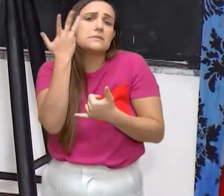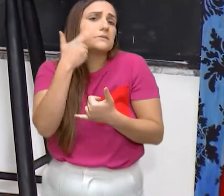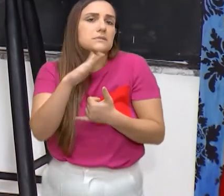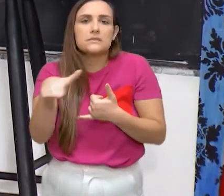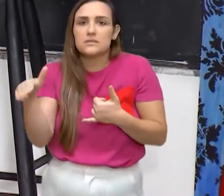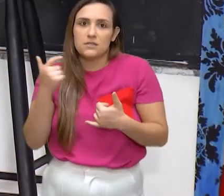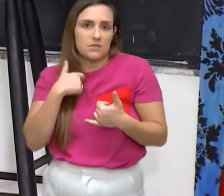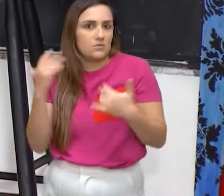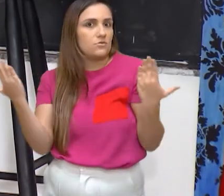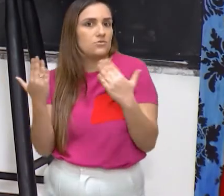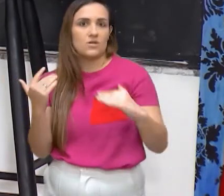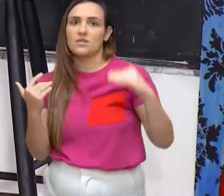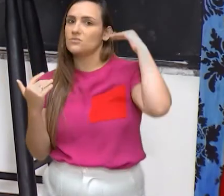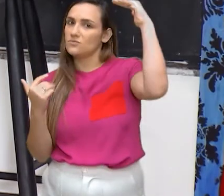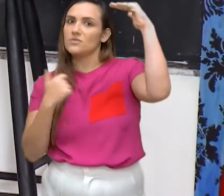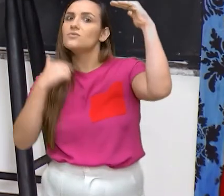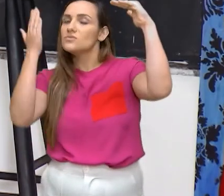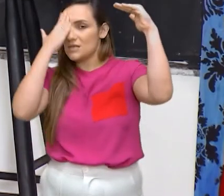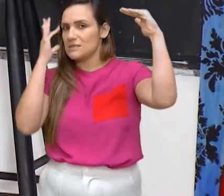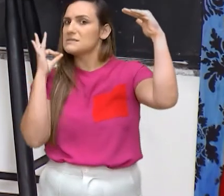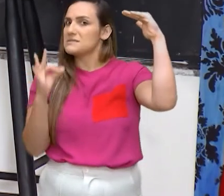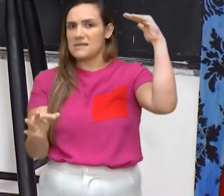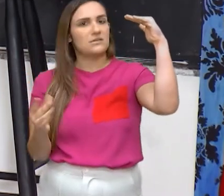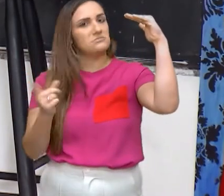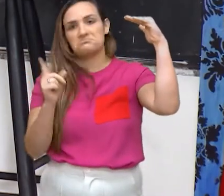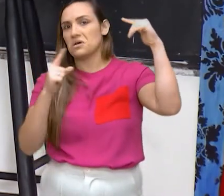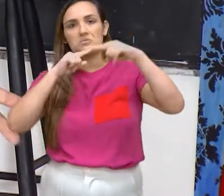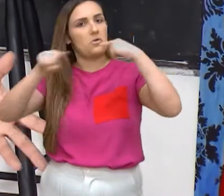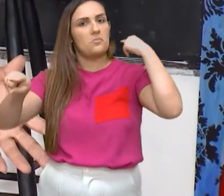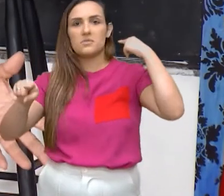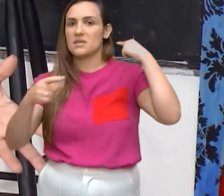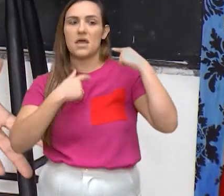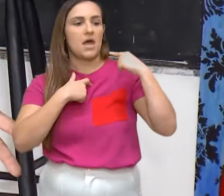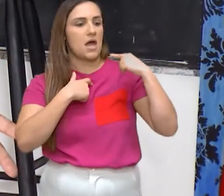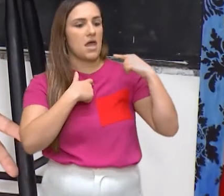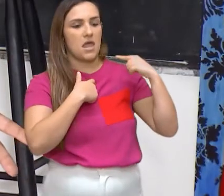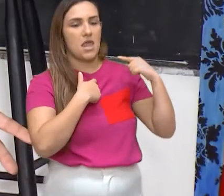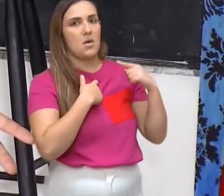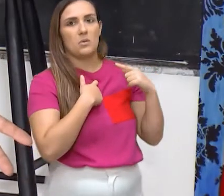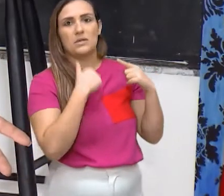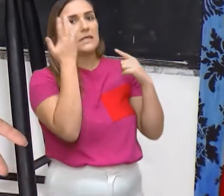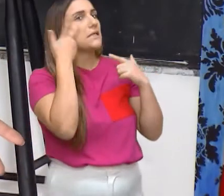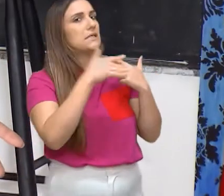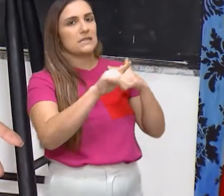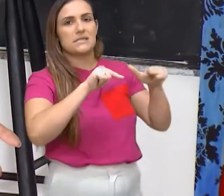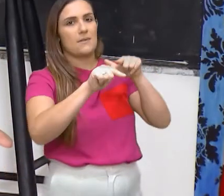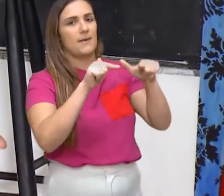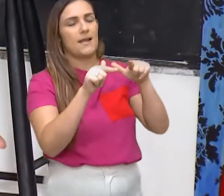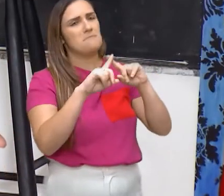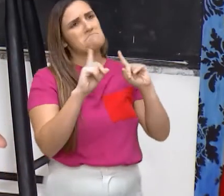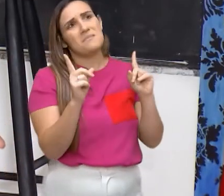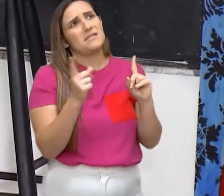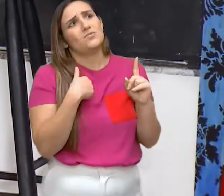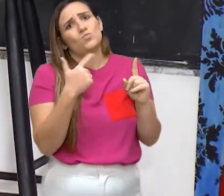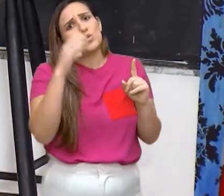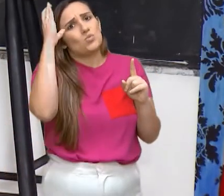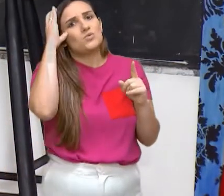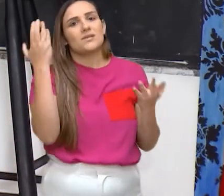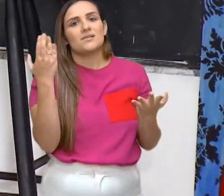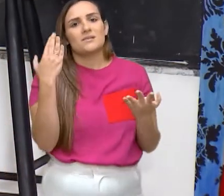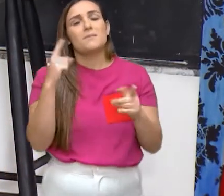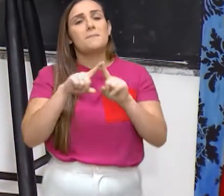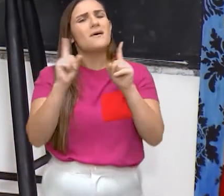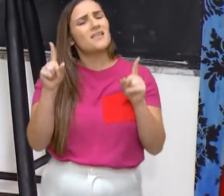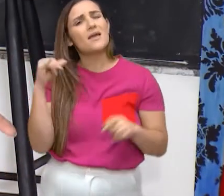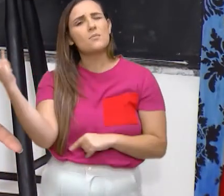para a criança não tem esse peso que a gente que é adulto tem. Hoje a gente sabe que não é legal uma criança passar por aquilo que eu passei, mas hoje